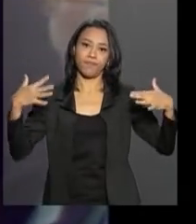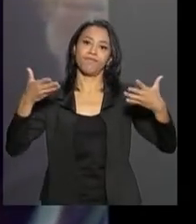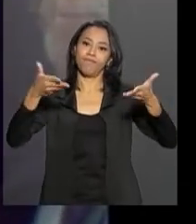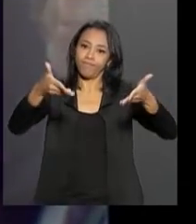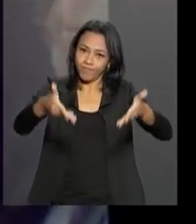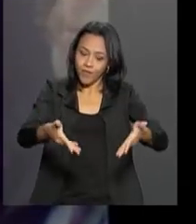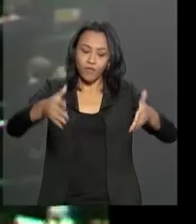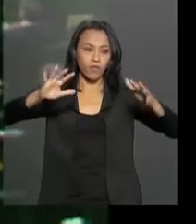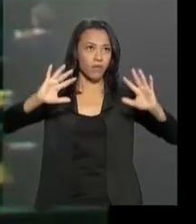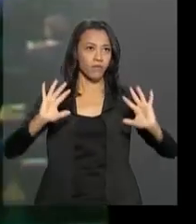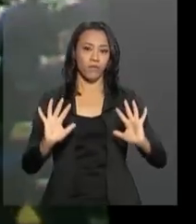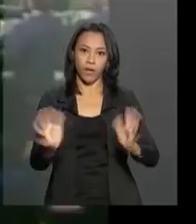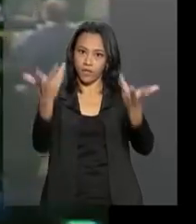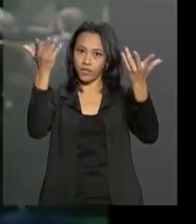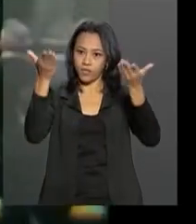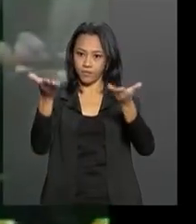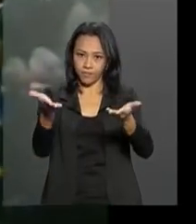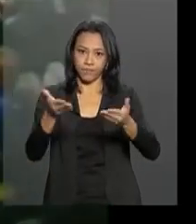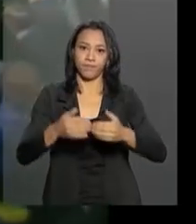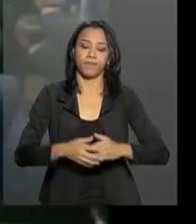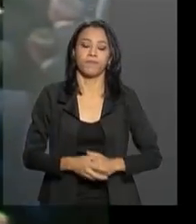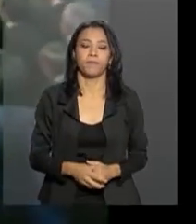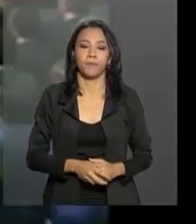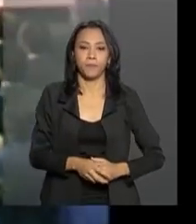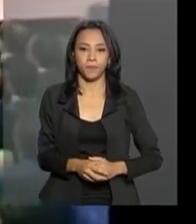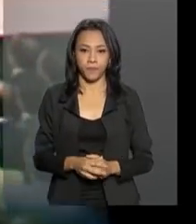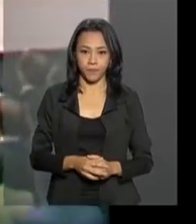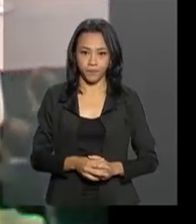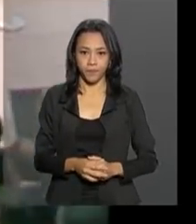Constituinte. Foi uma festa. E falando ao Brasil,